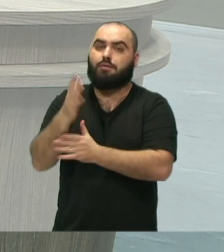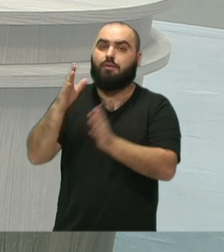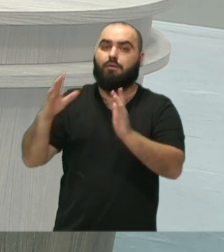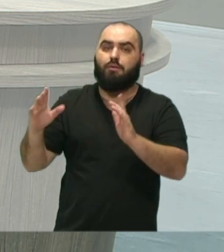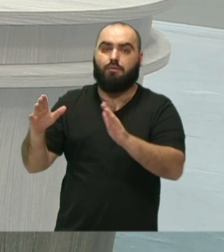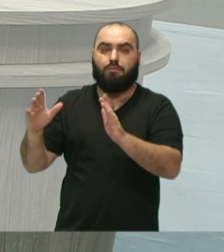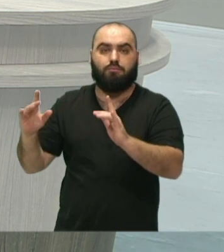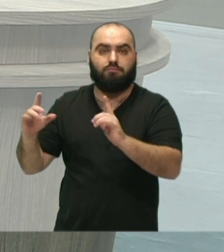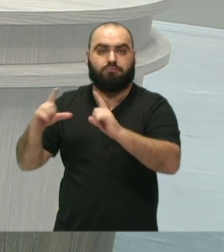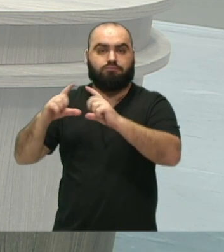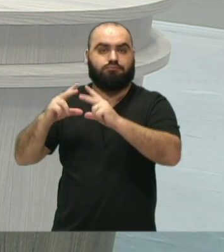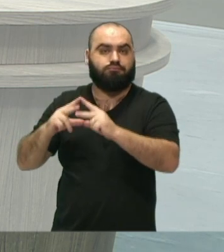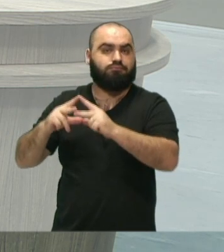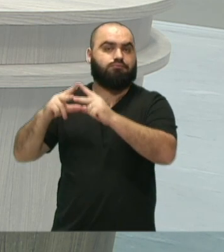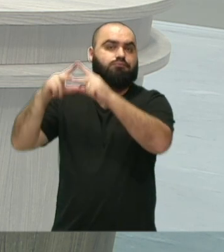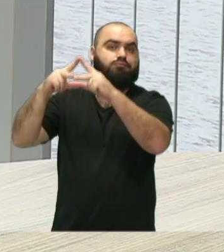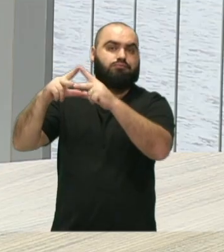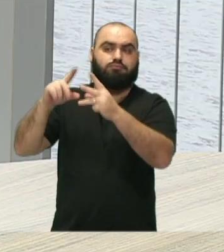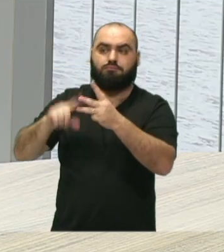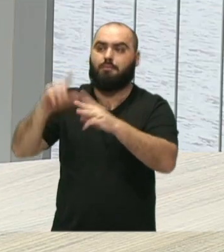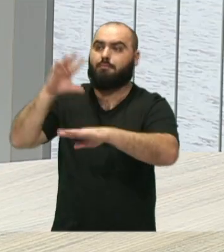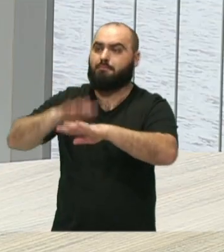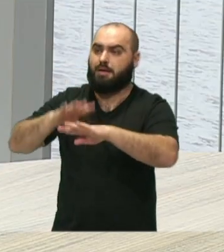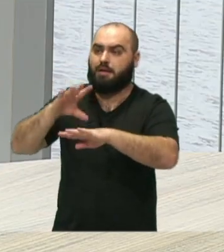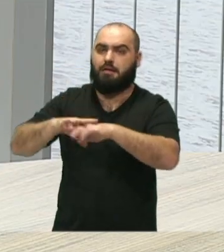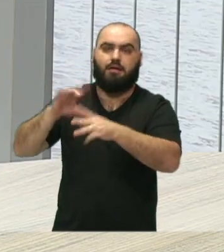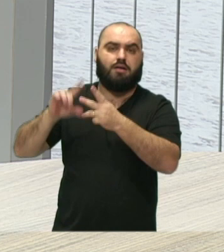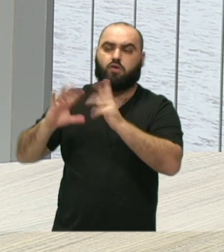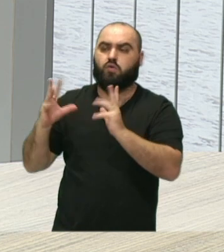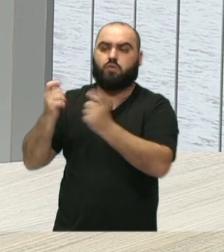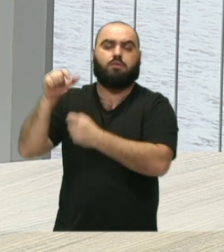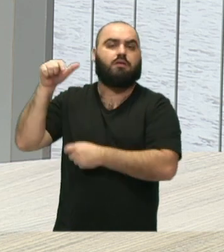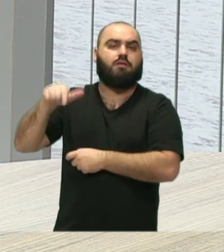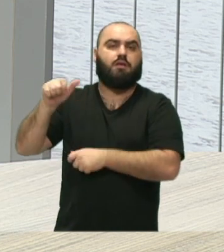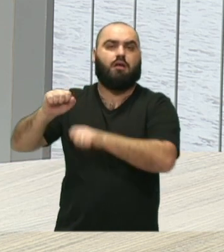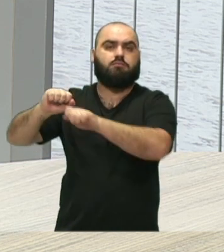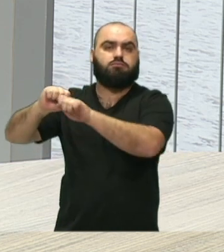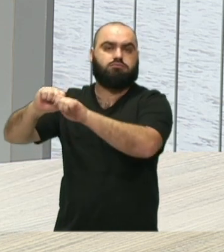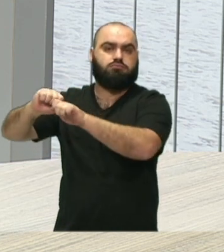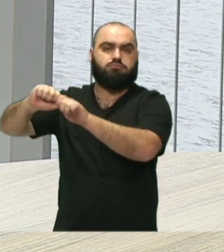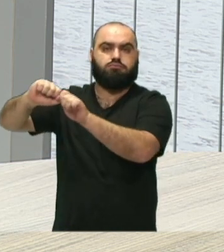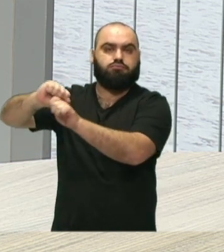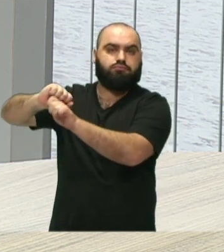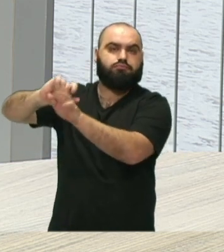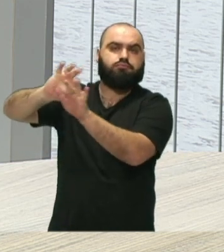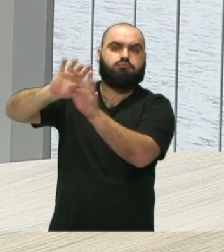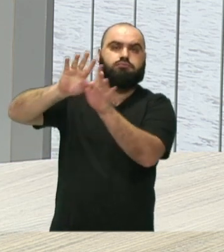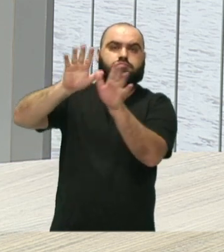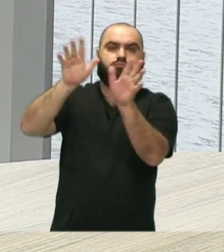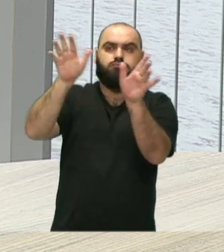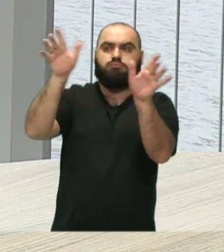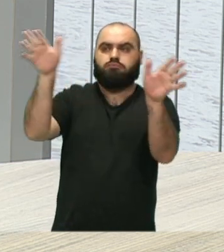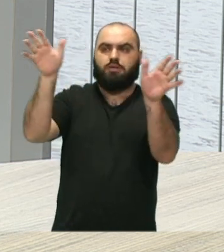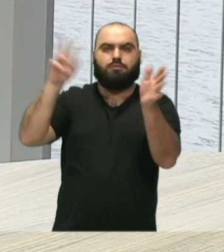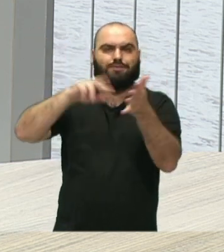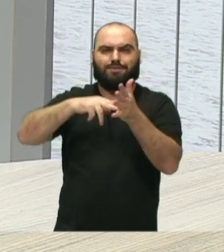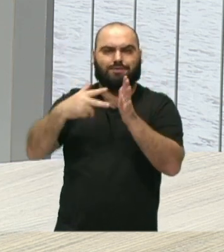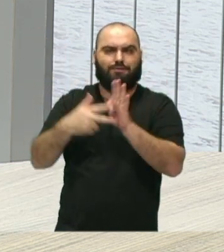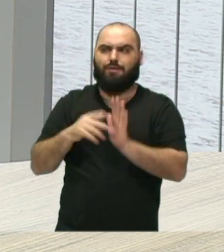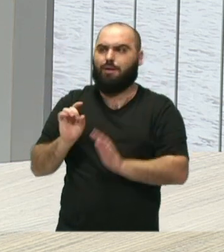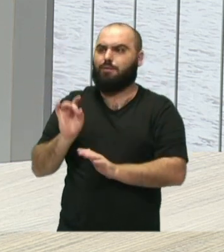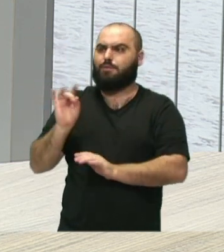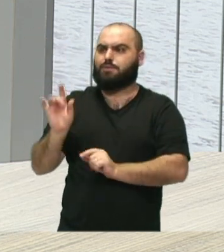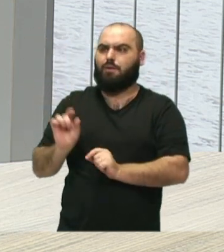África é o continente mãe do mundo. E nós entendemos que a África parece ser só um fornecedor de pretos escravizados, e